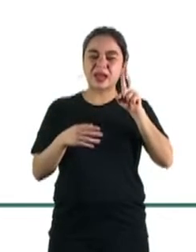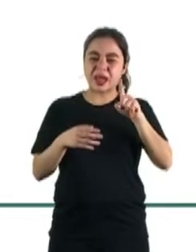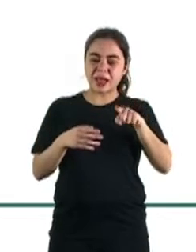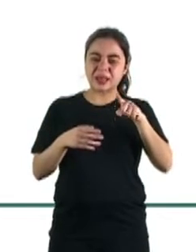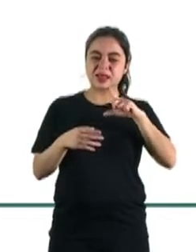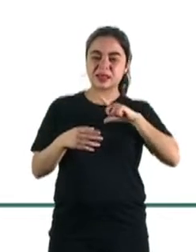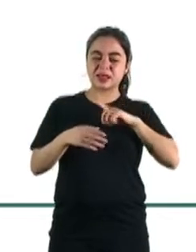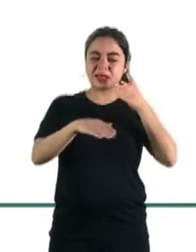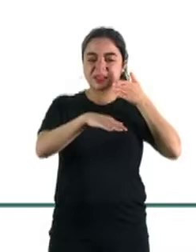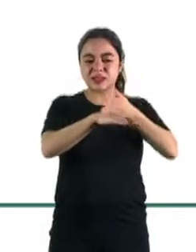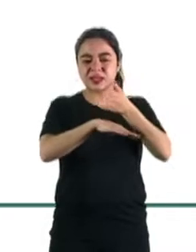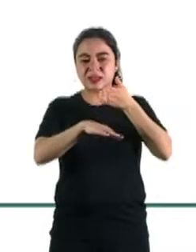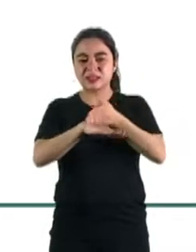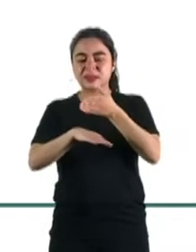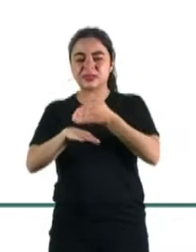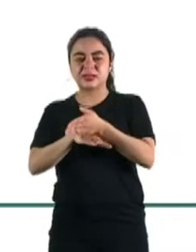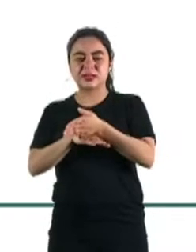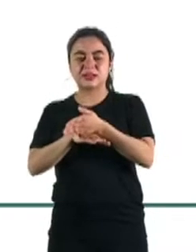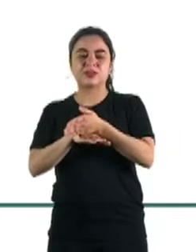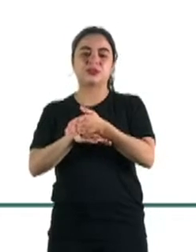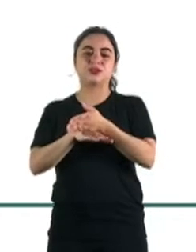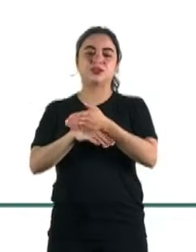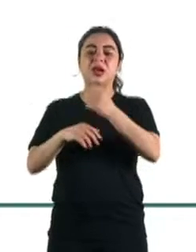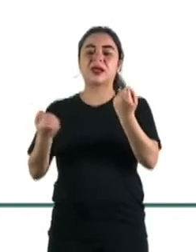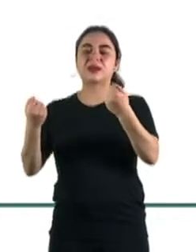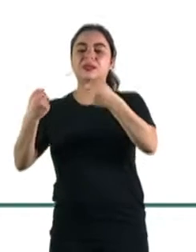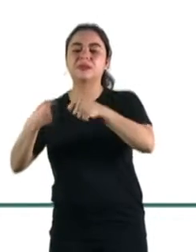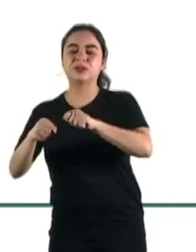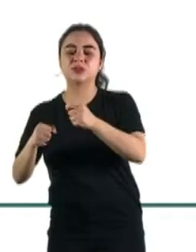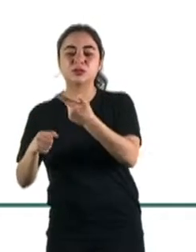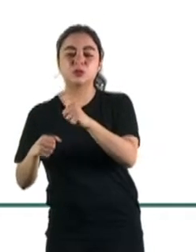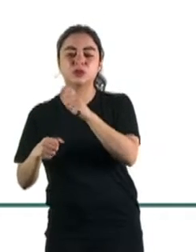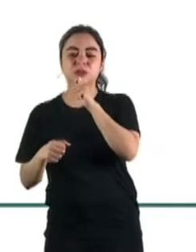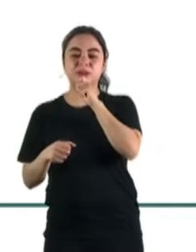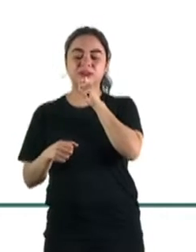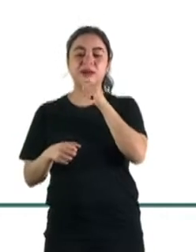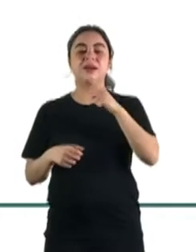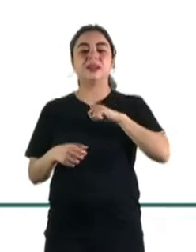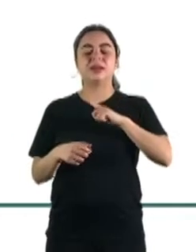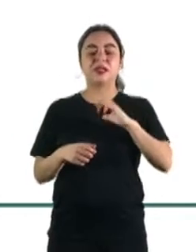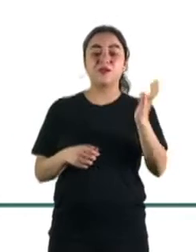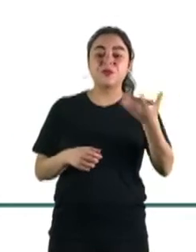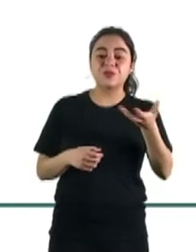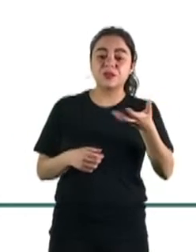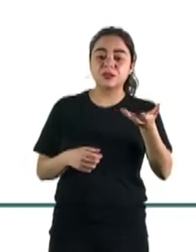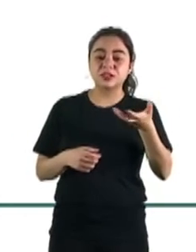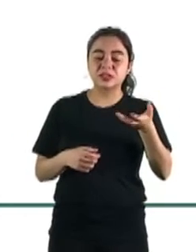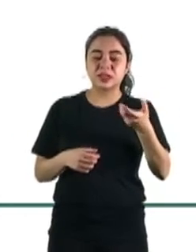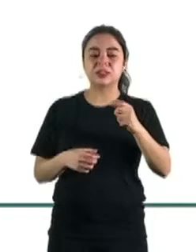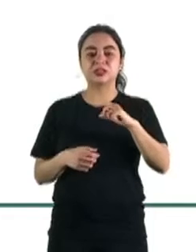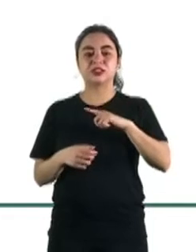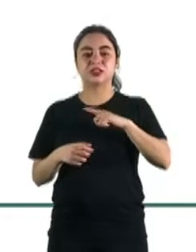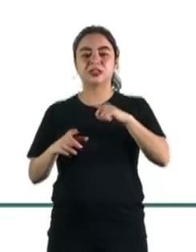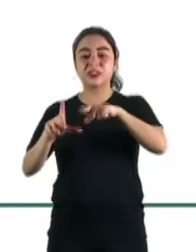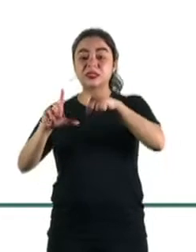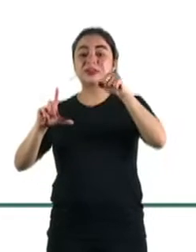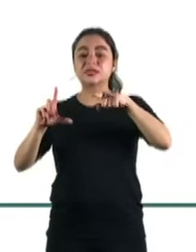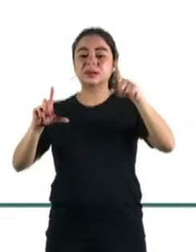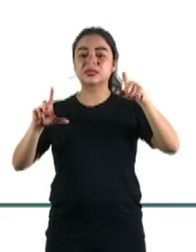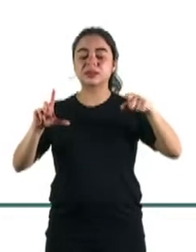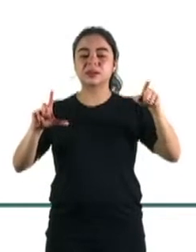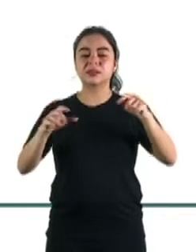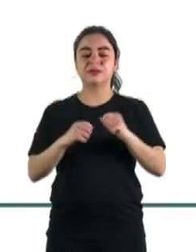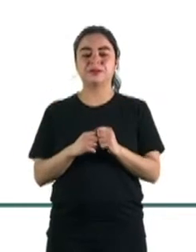a capacitações que você não tem, né? Você ter velocidade e você ter escala, né? O business case